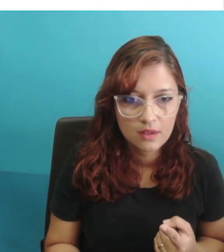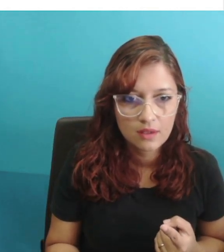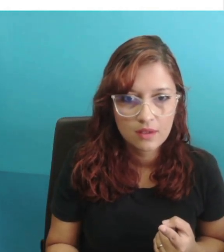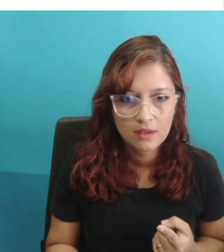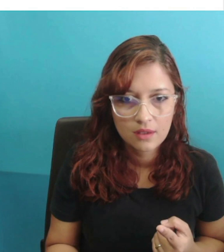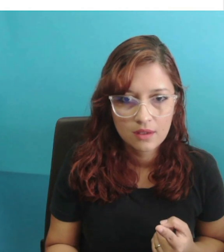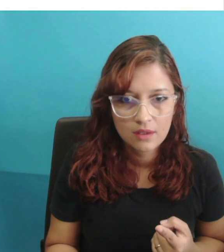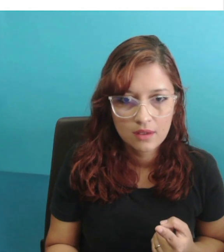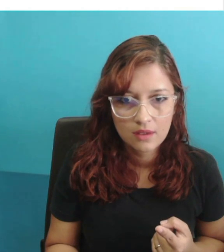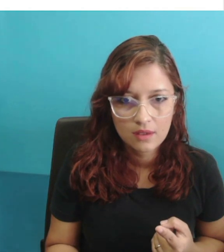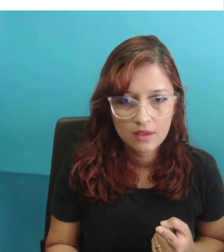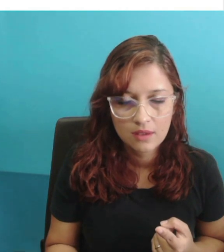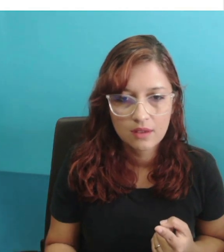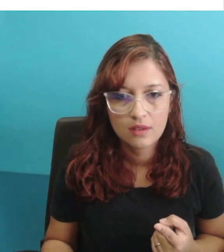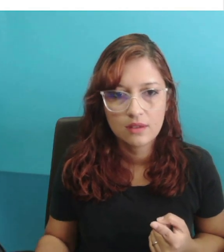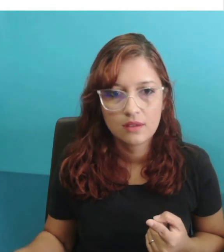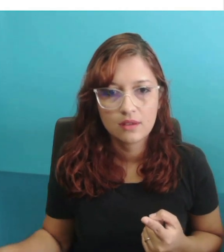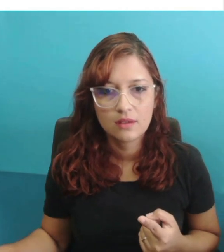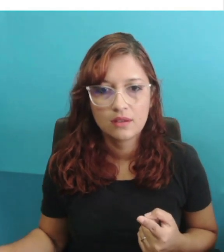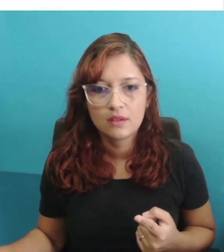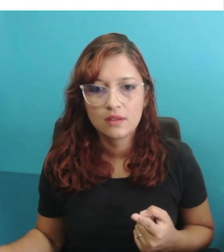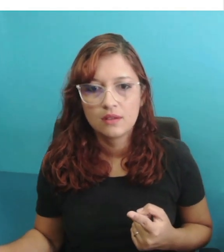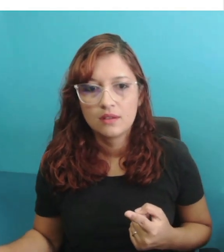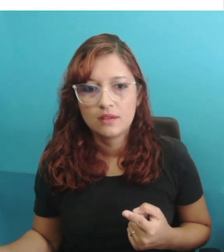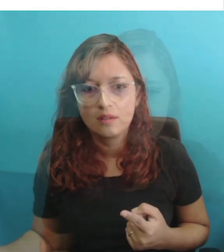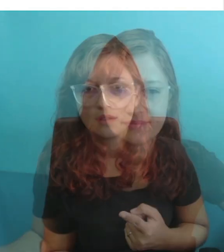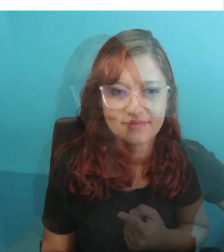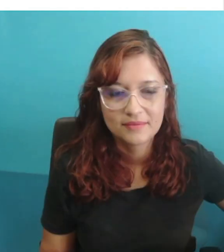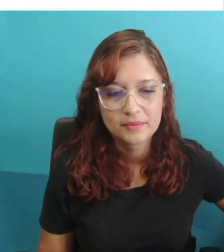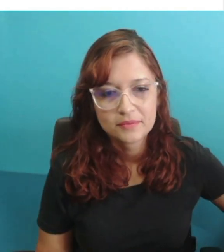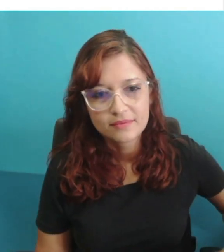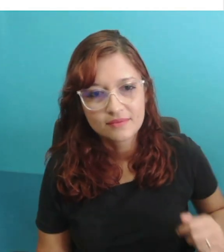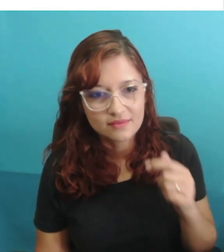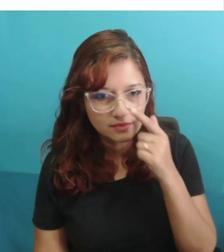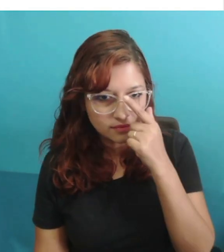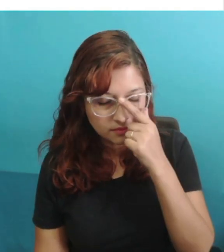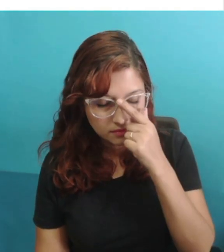Então, veja, todos os 2 terminam em AR.